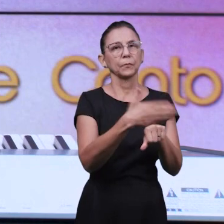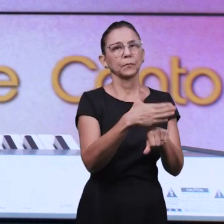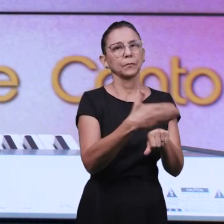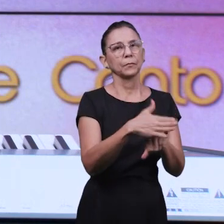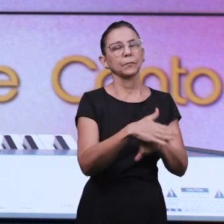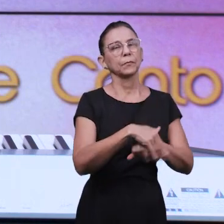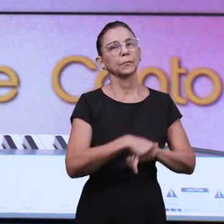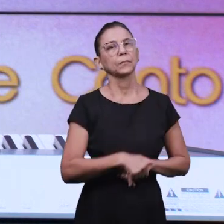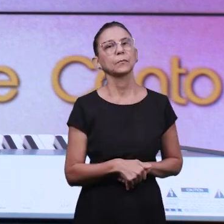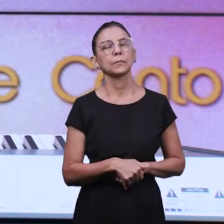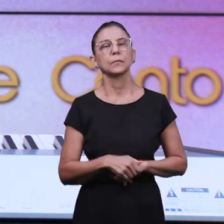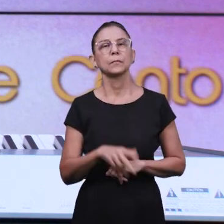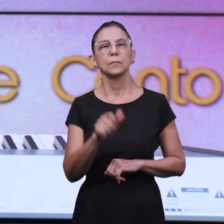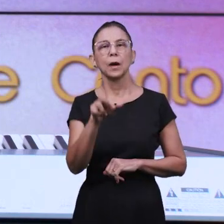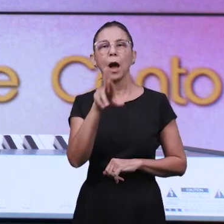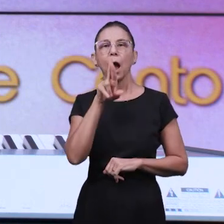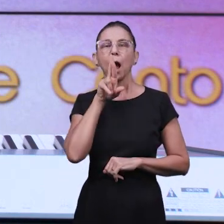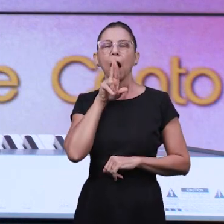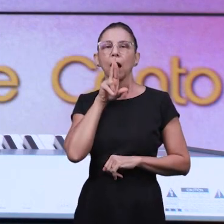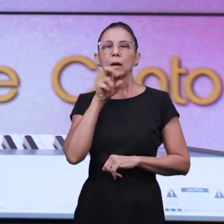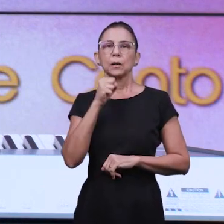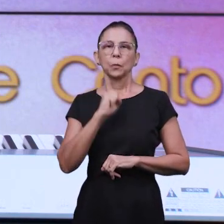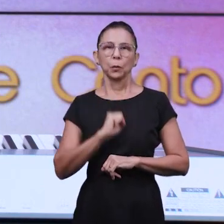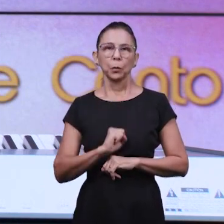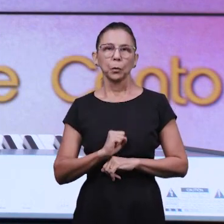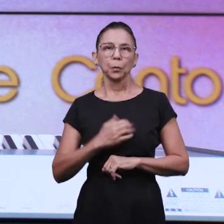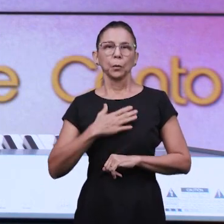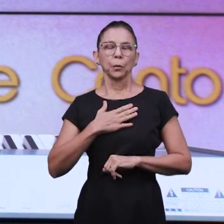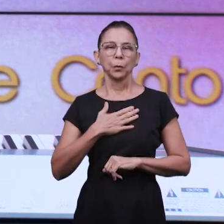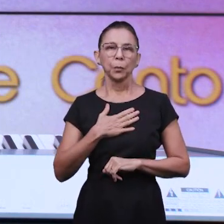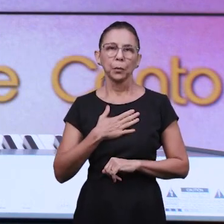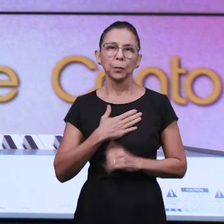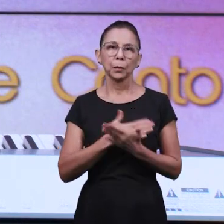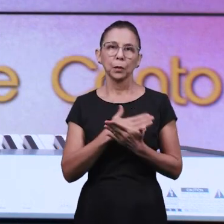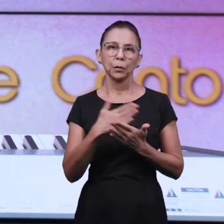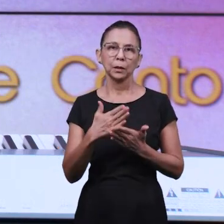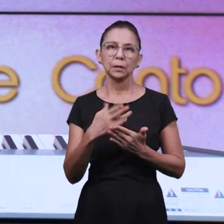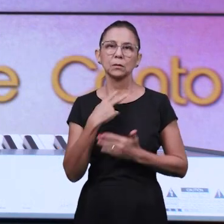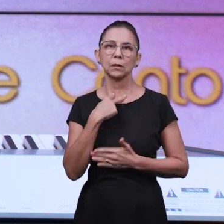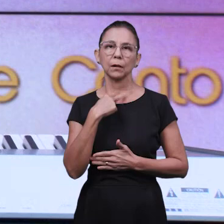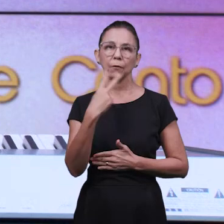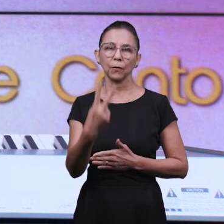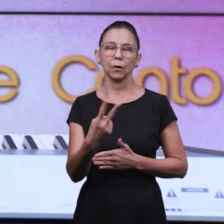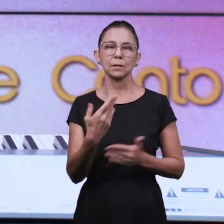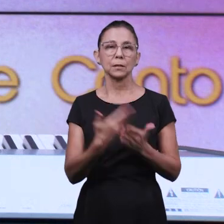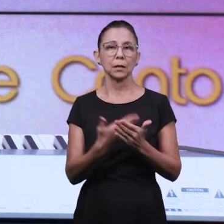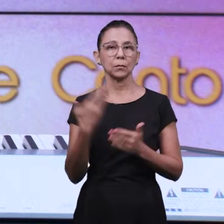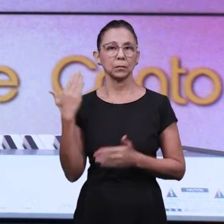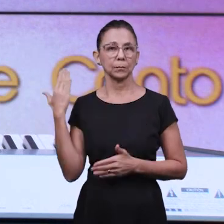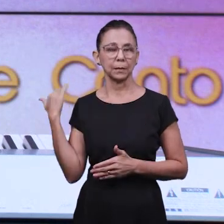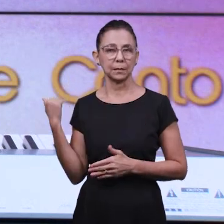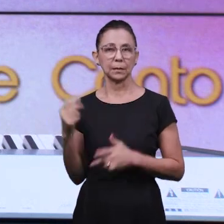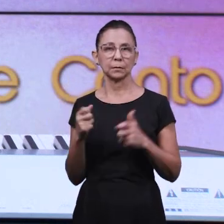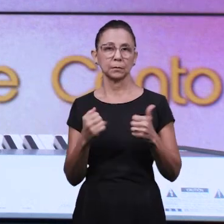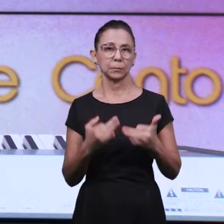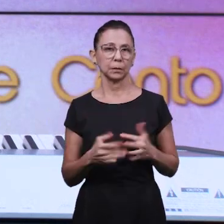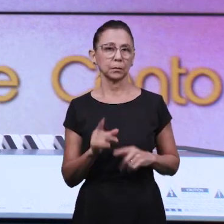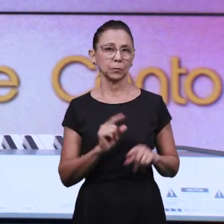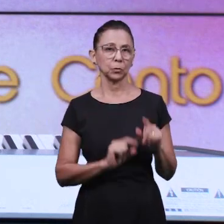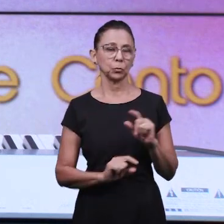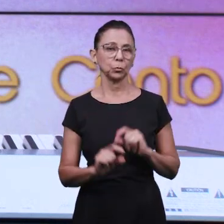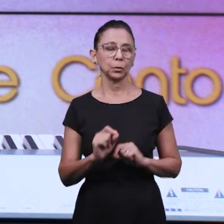exercícios falando sobre respiração, que é o início da nossa produção vocal. Na aula anterior, falamos